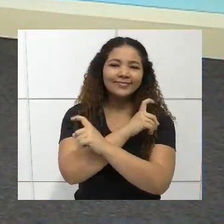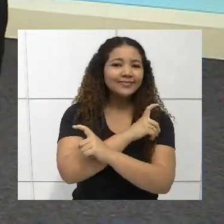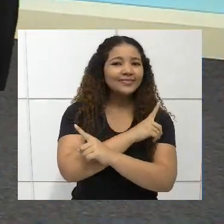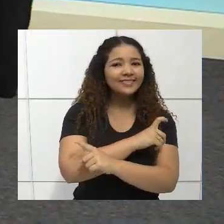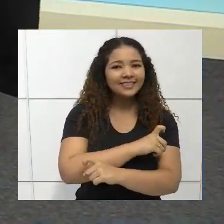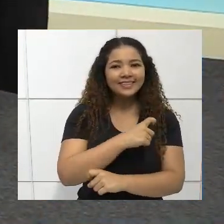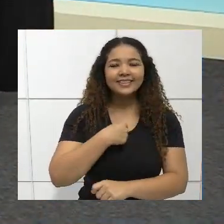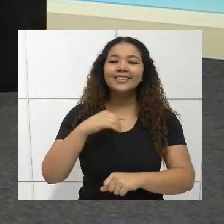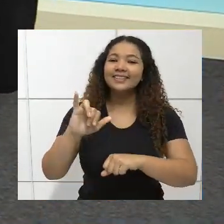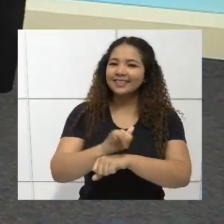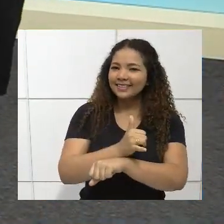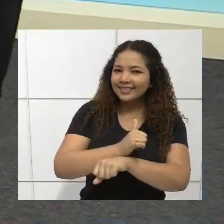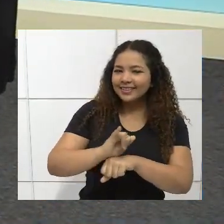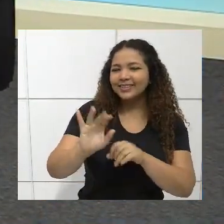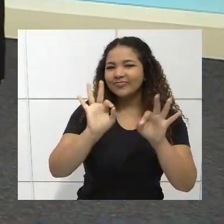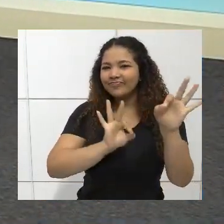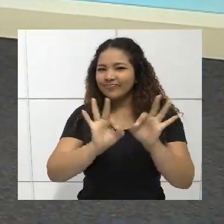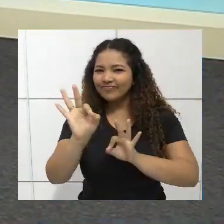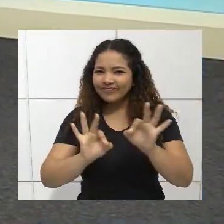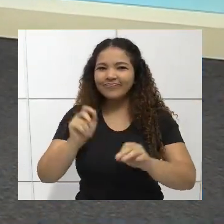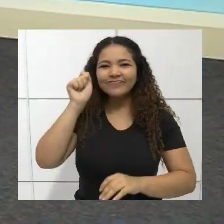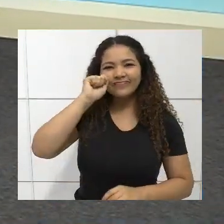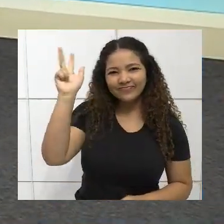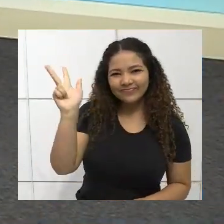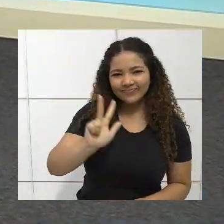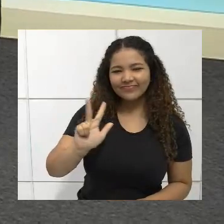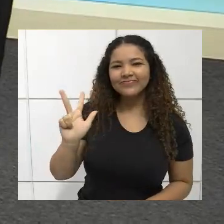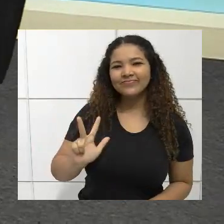tentações é mais que